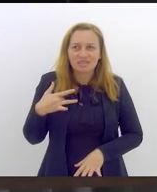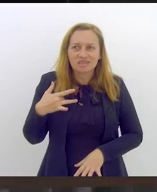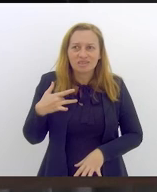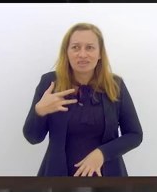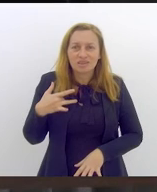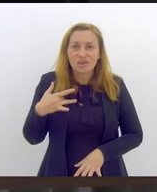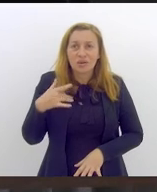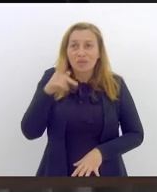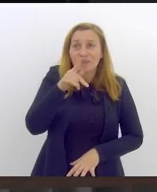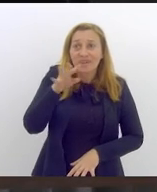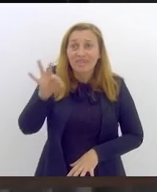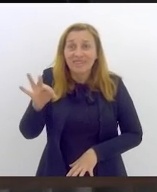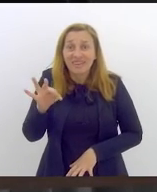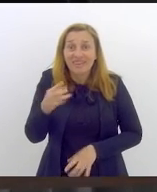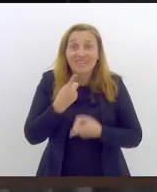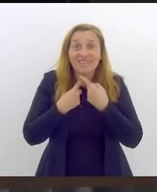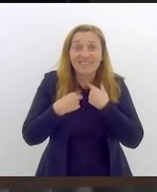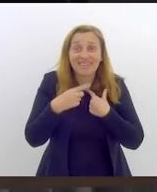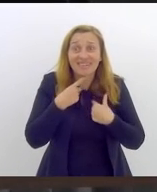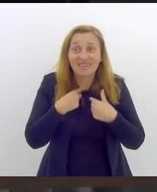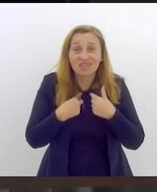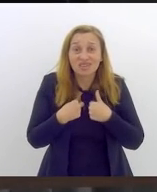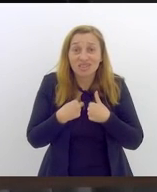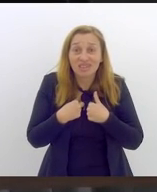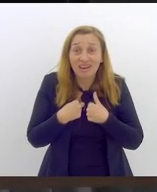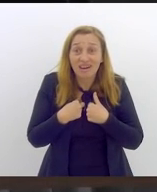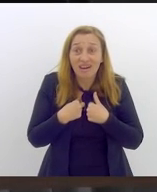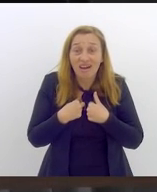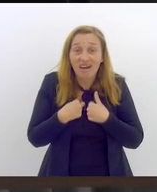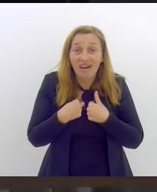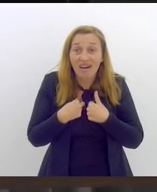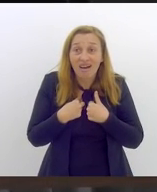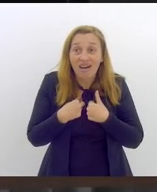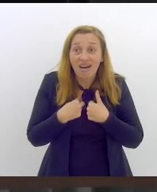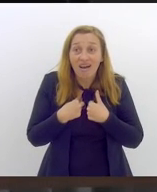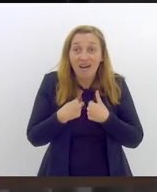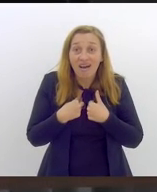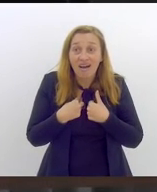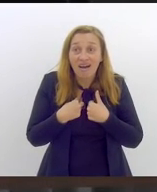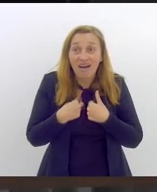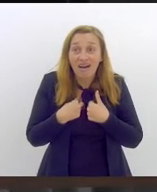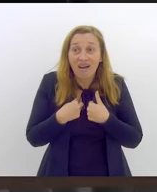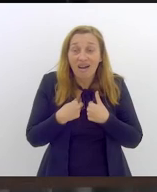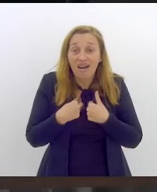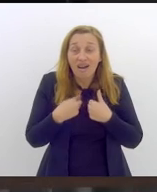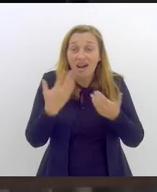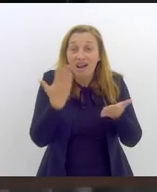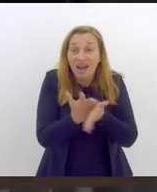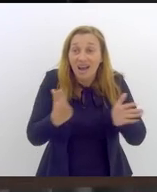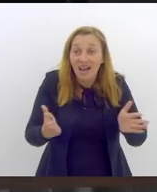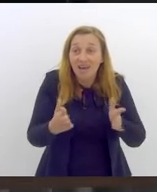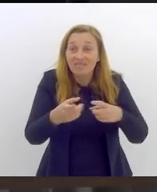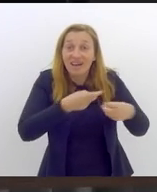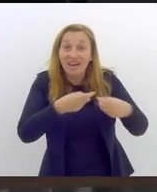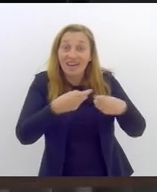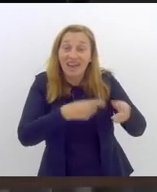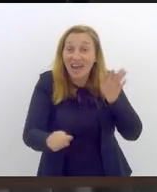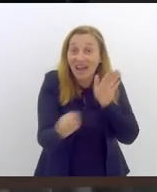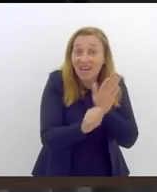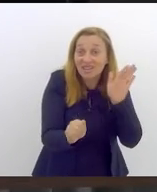o PT deseja que acabe a guerra as drogas